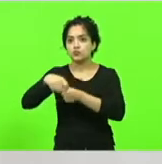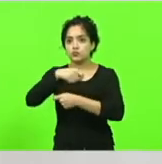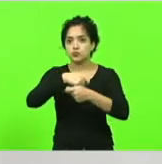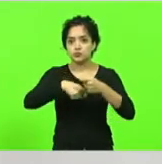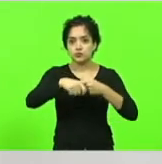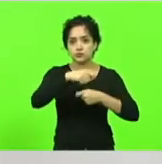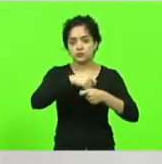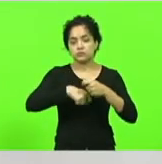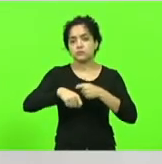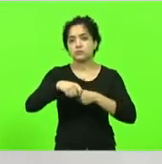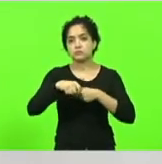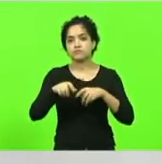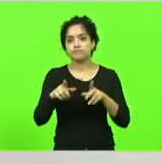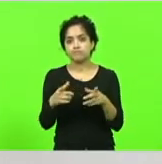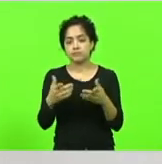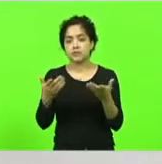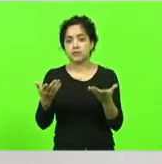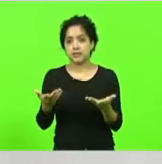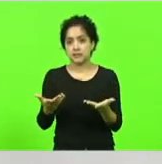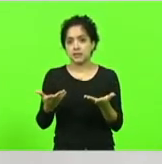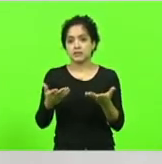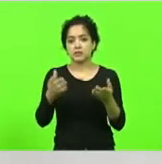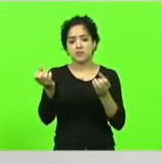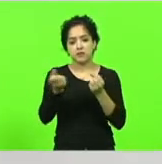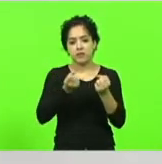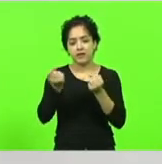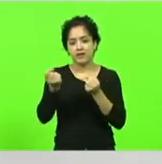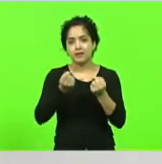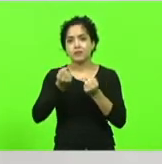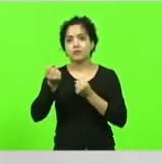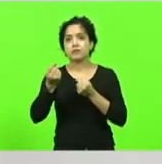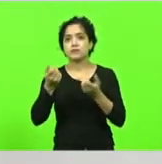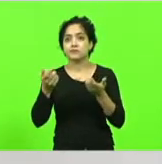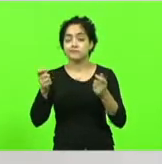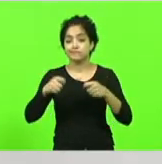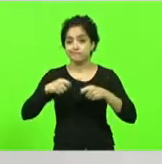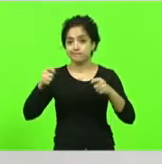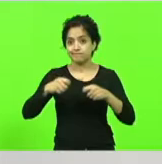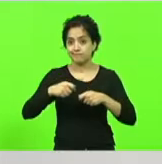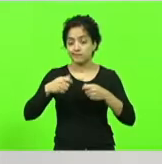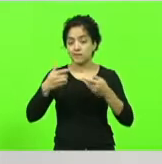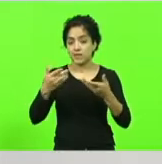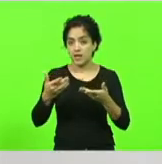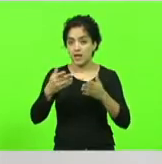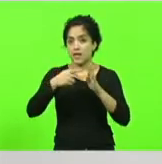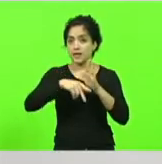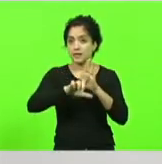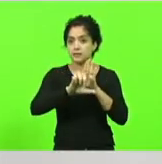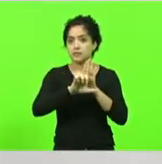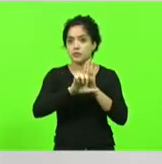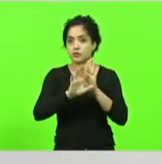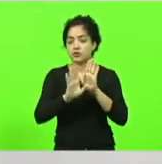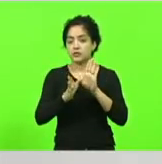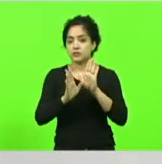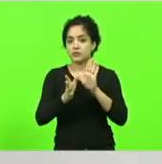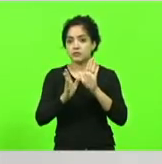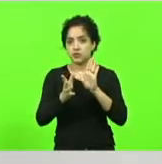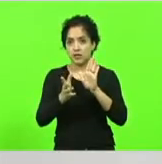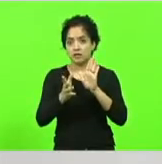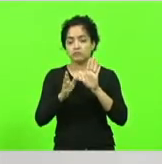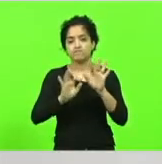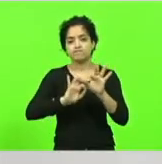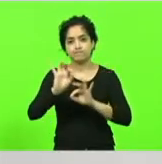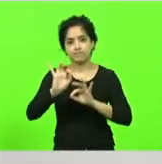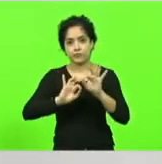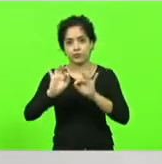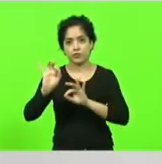cargas no país, né, de veicular. Então, é um projeto que já está desenhado dentro